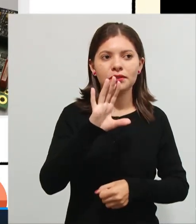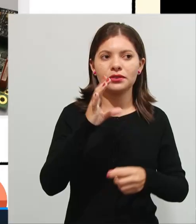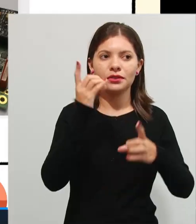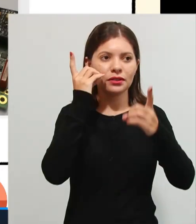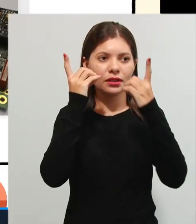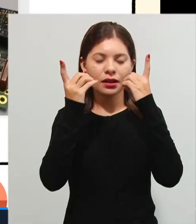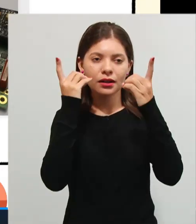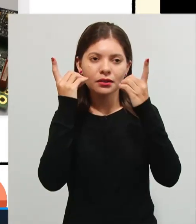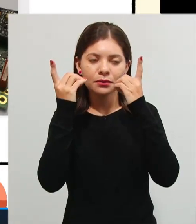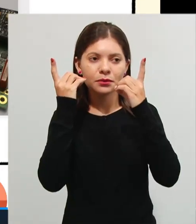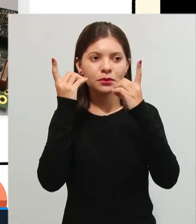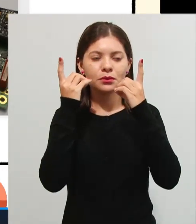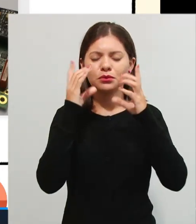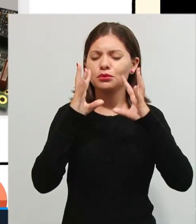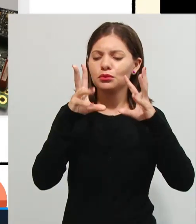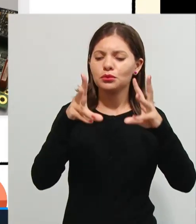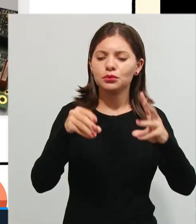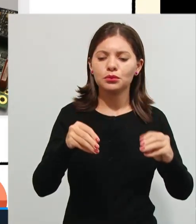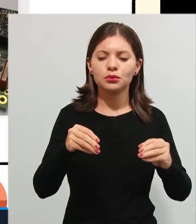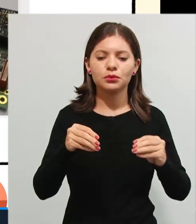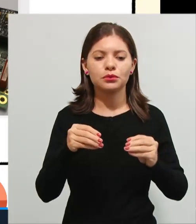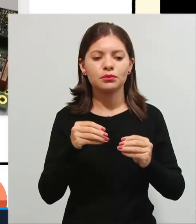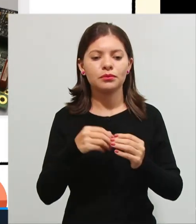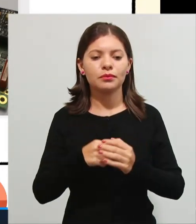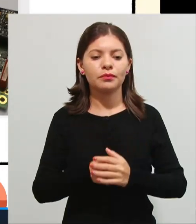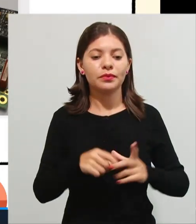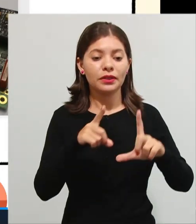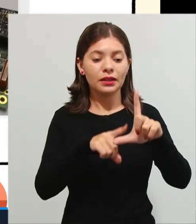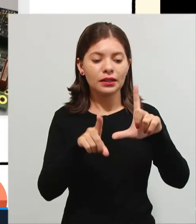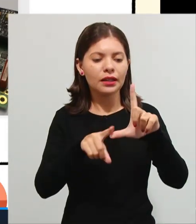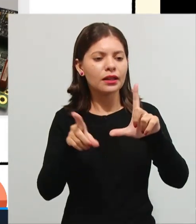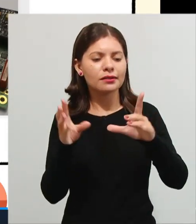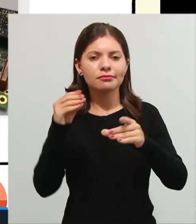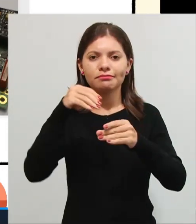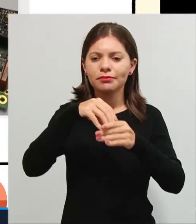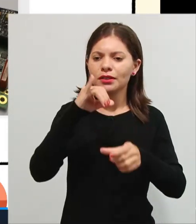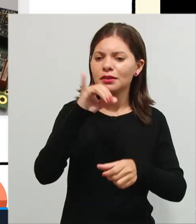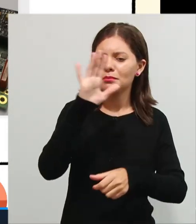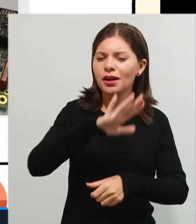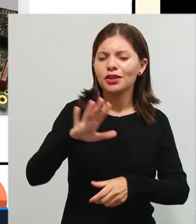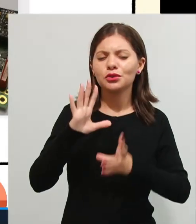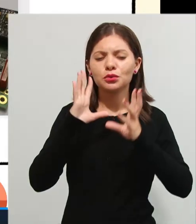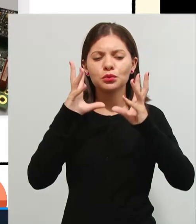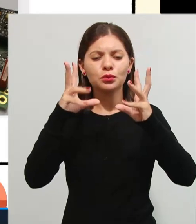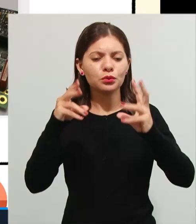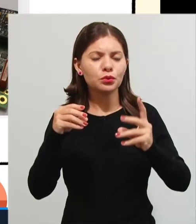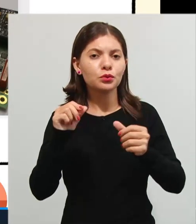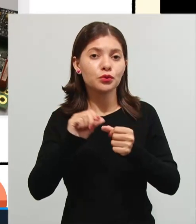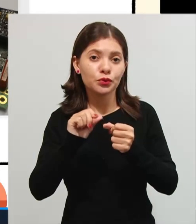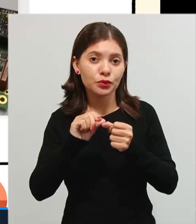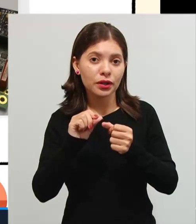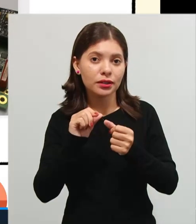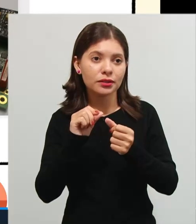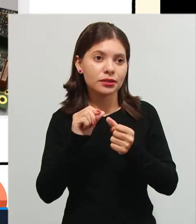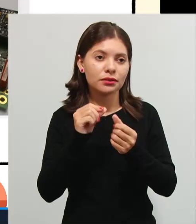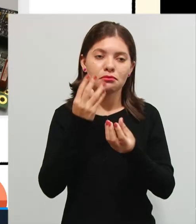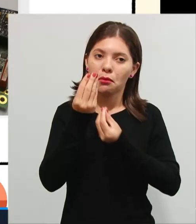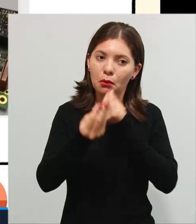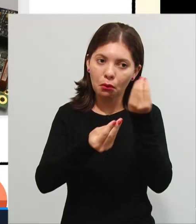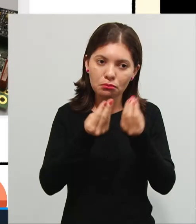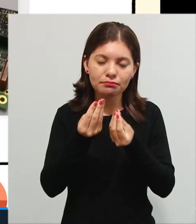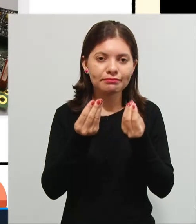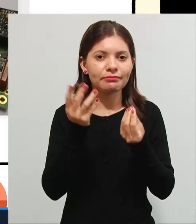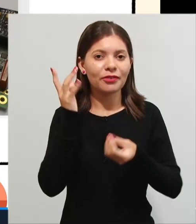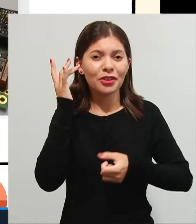né? Colocar o tamanho das letras, inserir imagens, tudo isso eu faço de forma bem intuitiva dentro